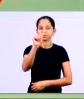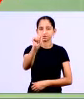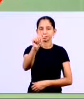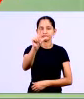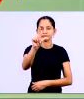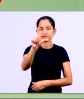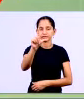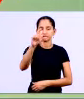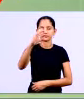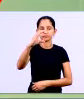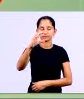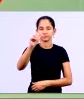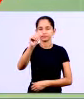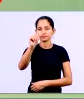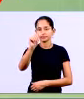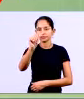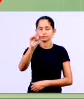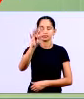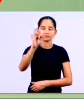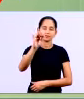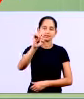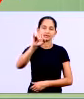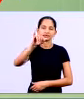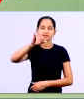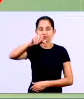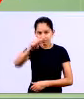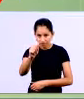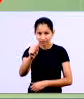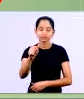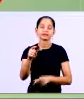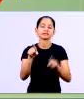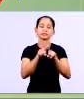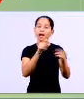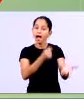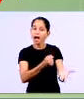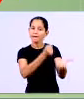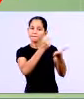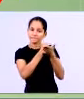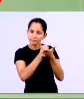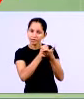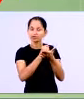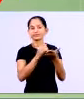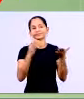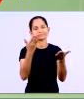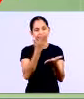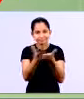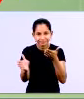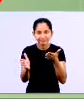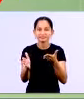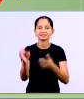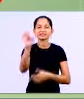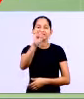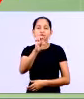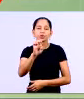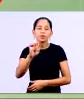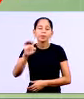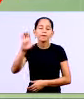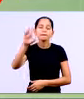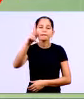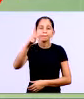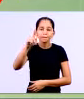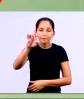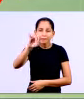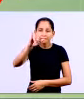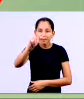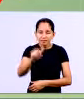alcateia, não tem mais acento. Apoia, não tem mais acento. Europeia, não tem